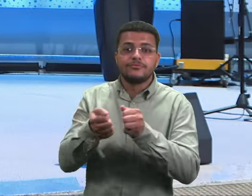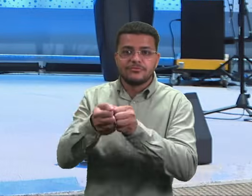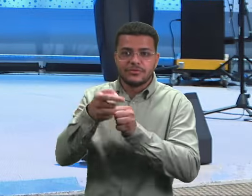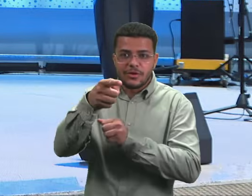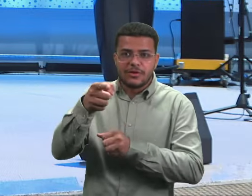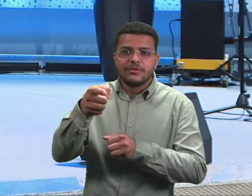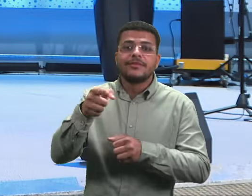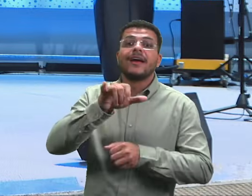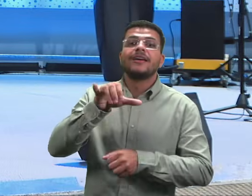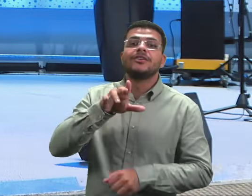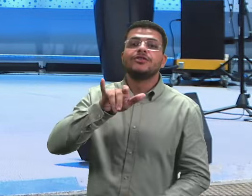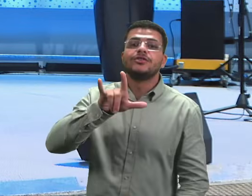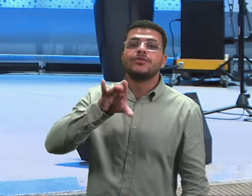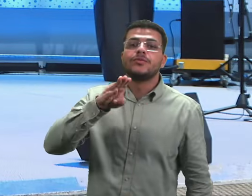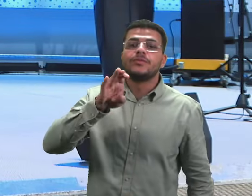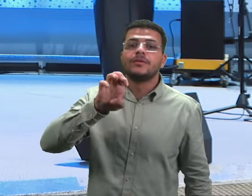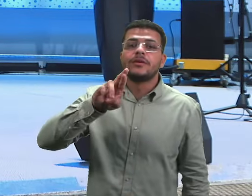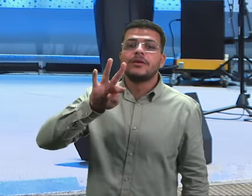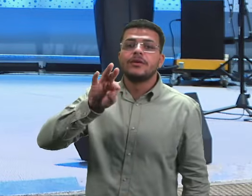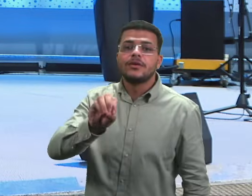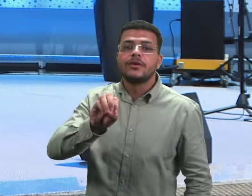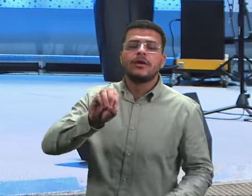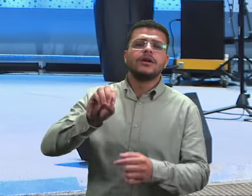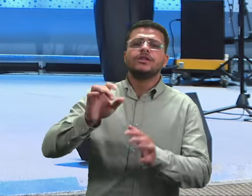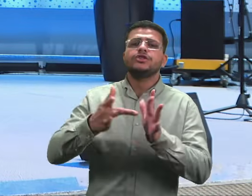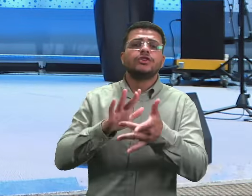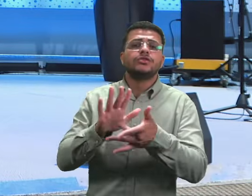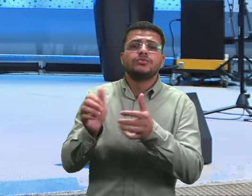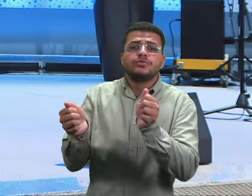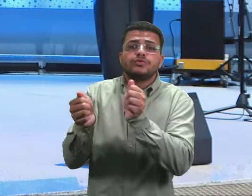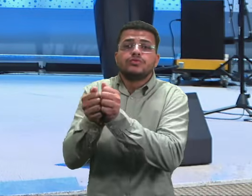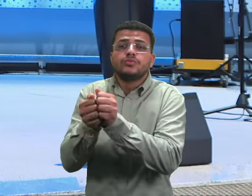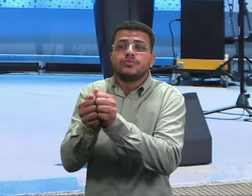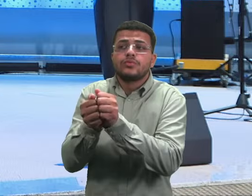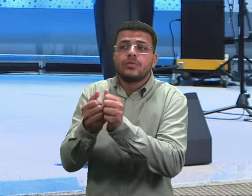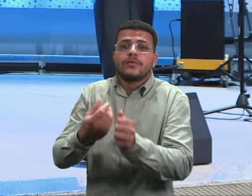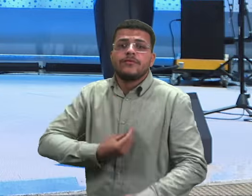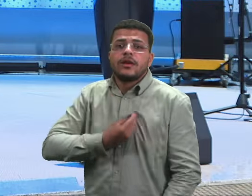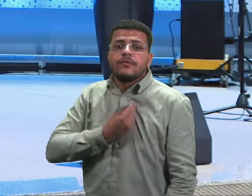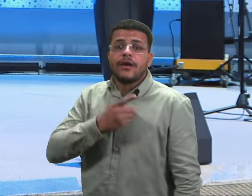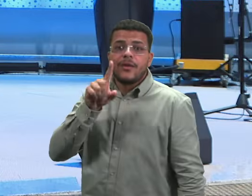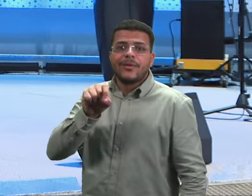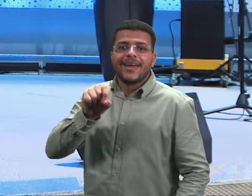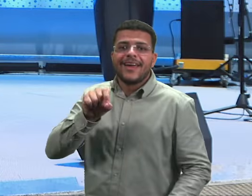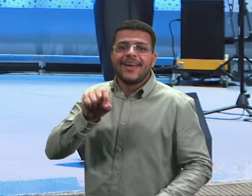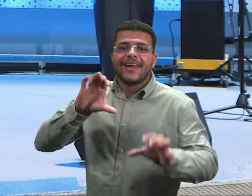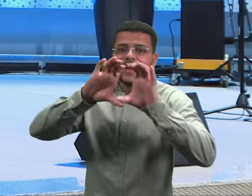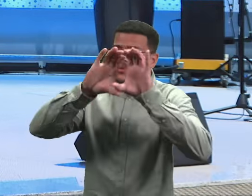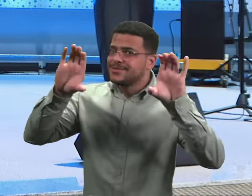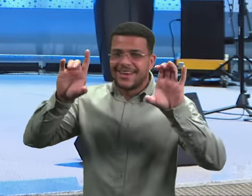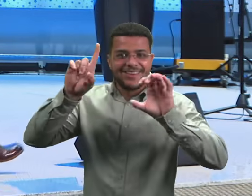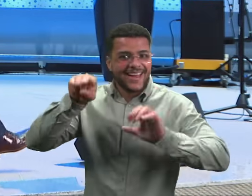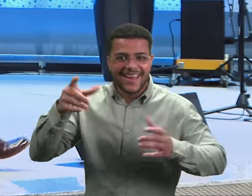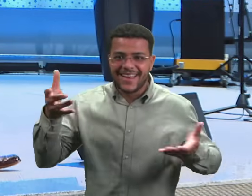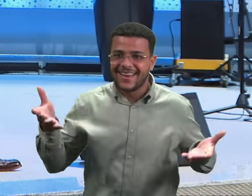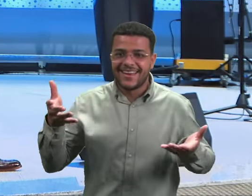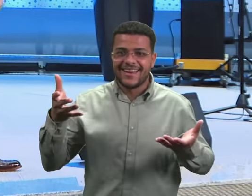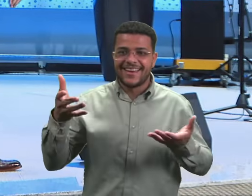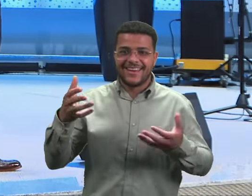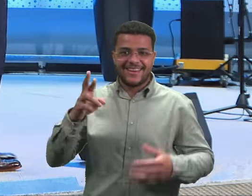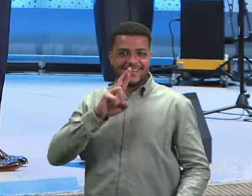E aí, Gilberto? Estar com Jesus é o quê? É o céu. Gilberto falou, é o